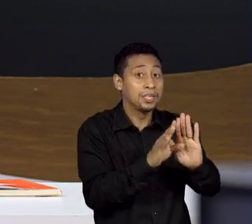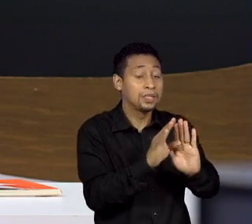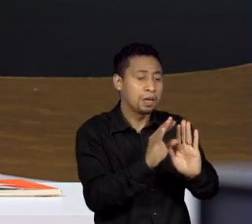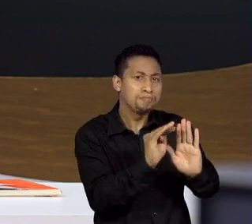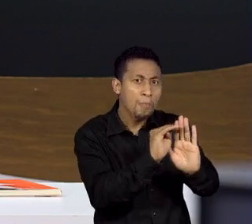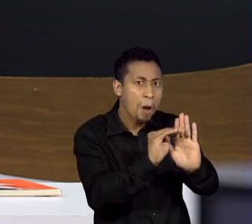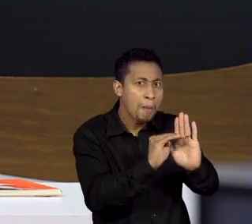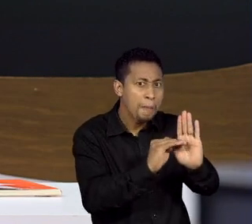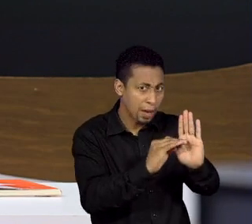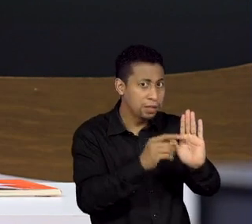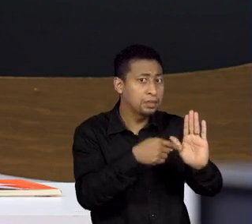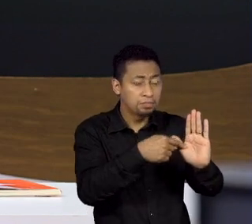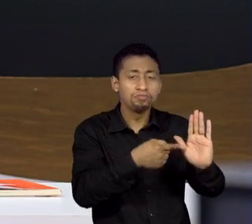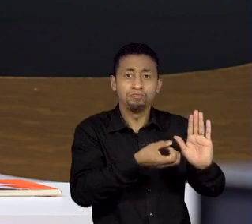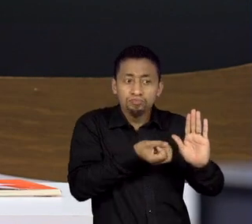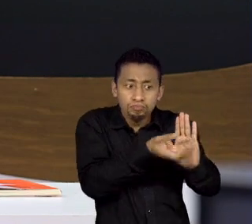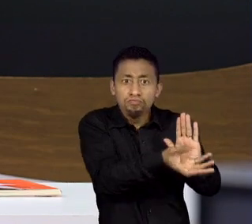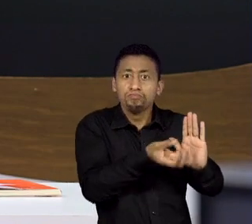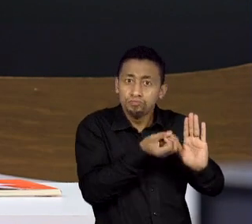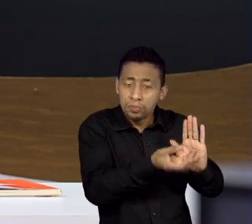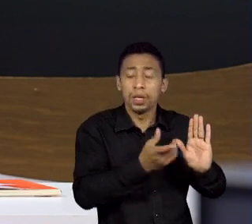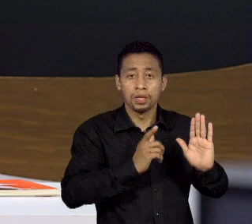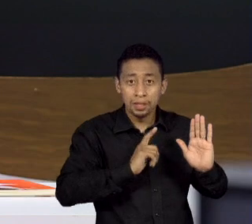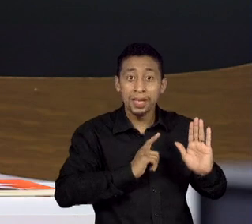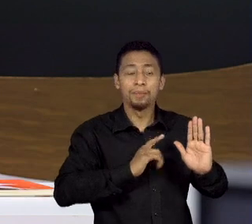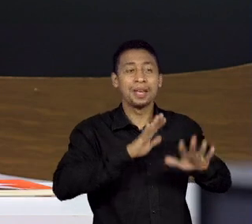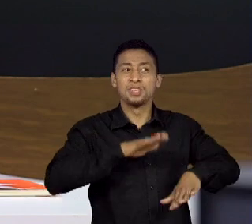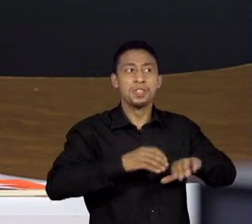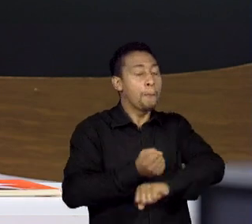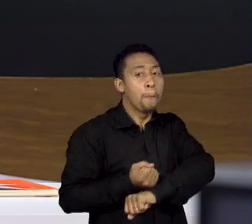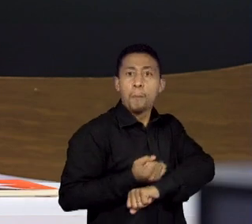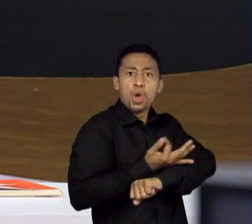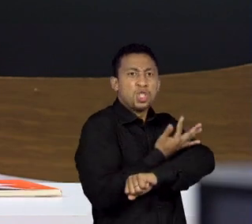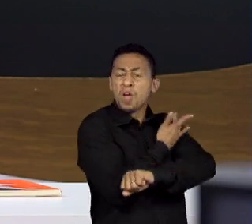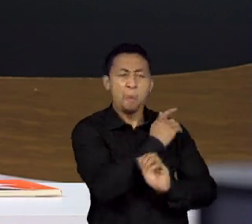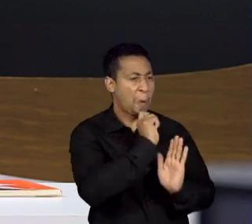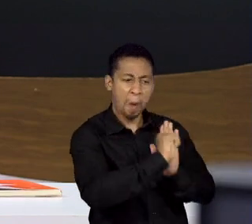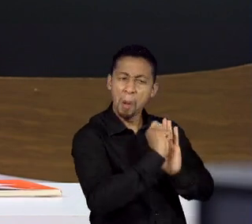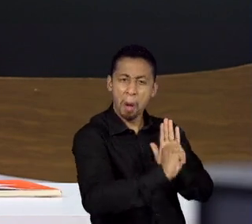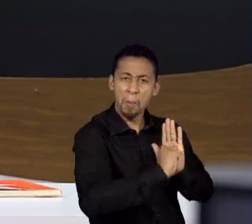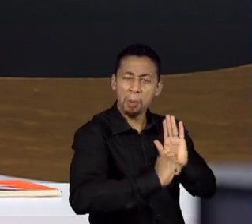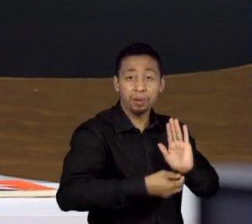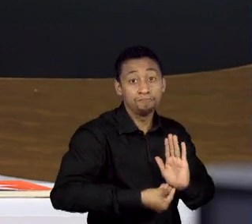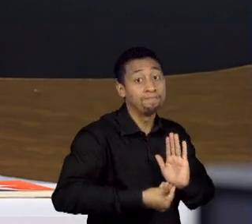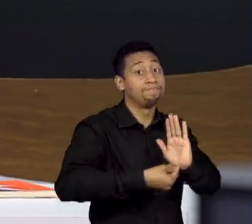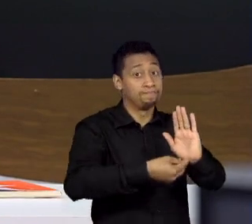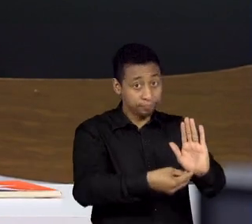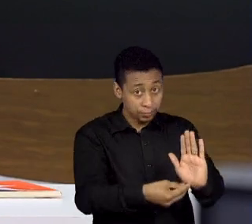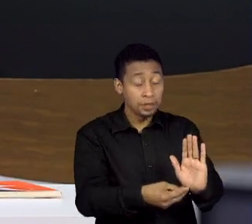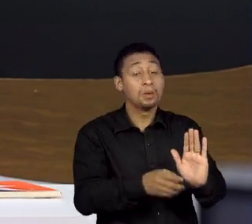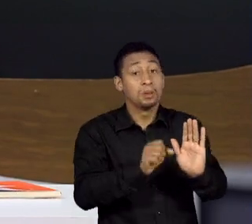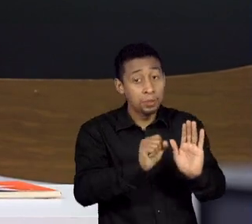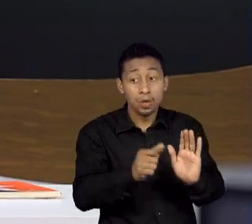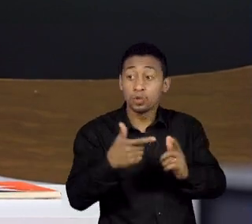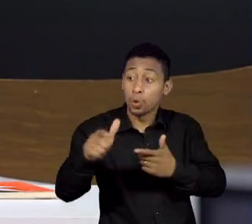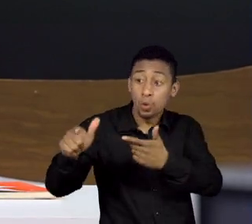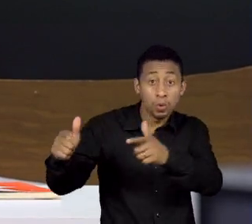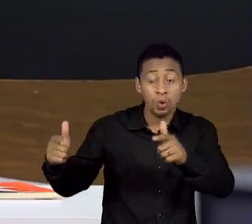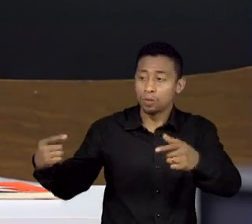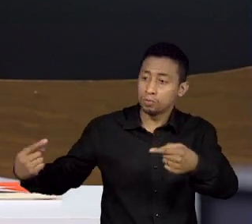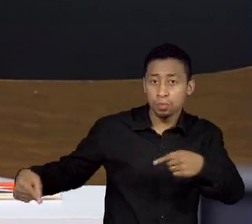como eles dizem, no calor dos acontecimentos e cujo final ainda está em aberto, permitem também muitos outros